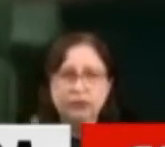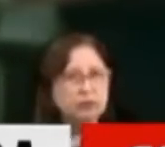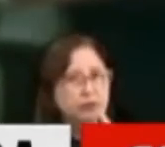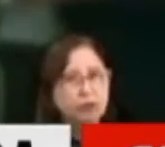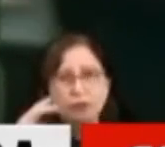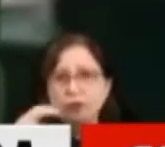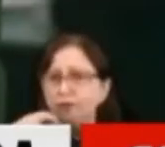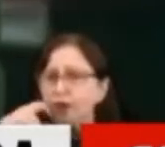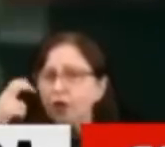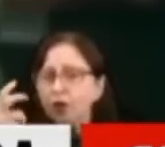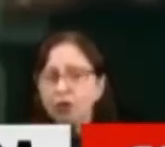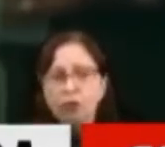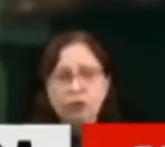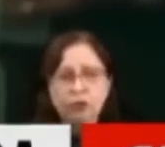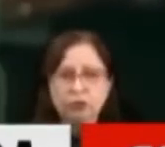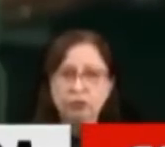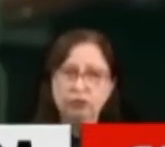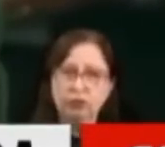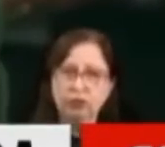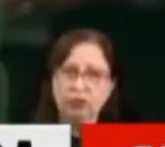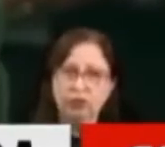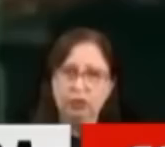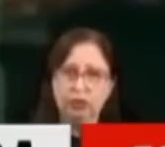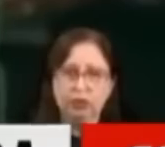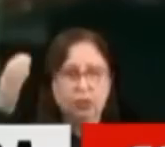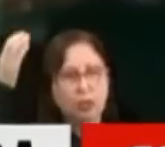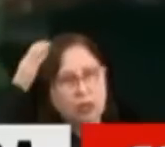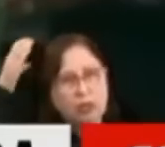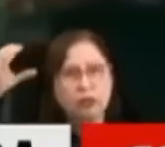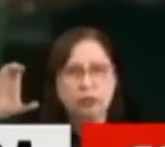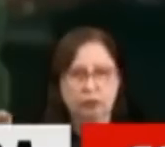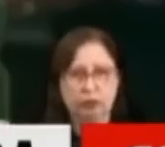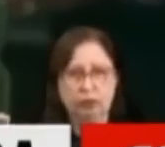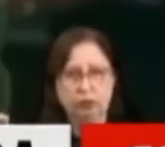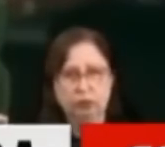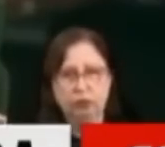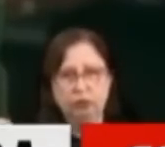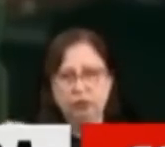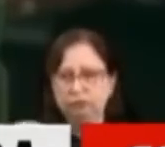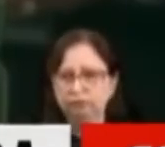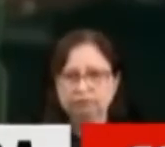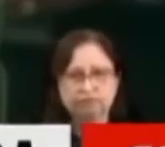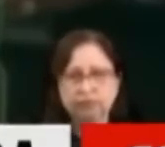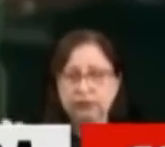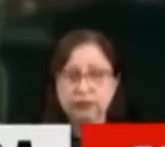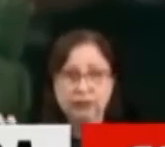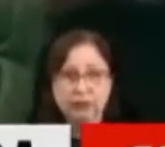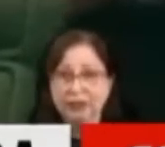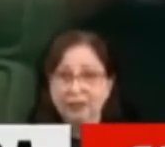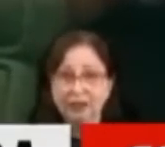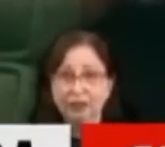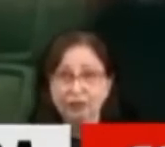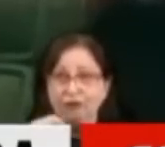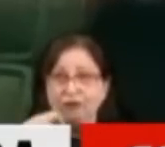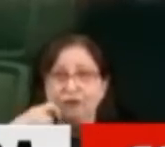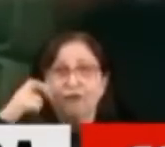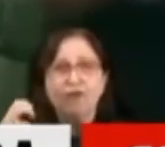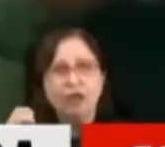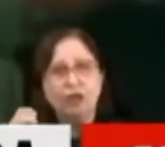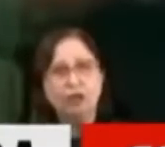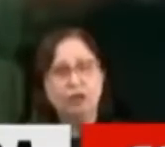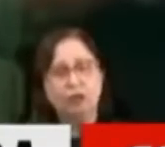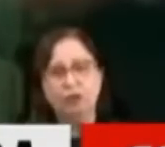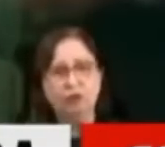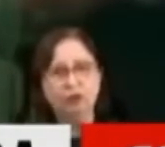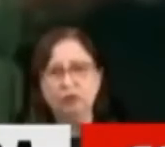que se fez em Curitiba nessas chamada República em Curitiba com a lava jato nós temos que na verdade fazer um escudinho muito Severo